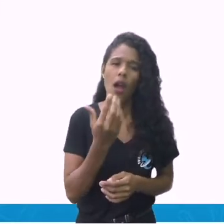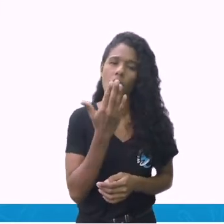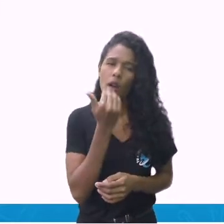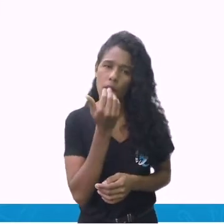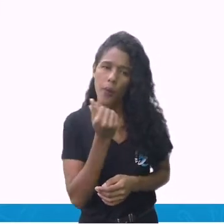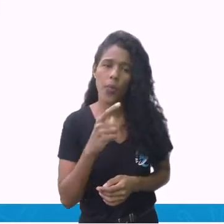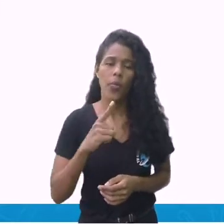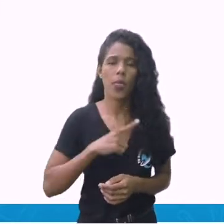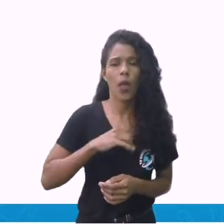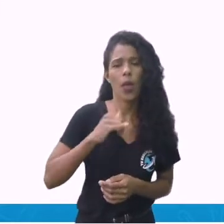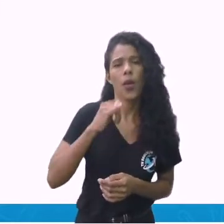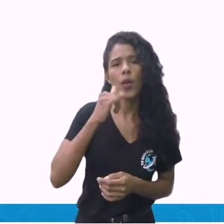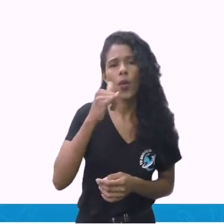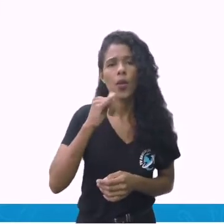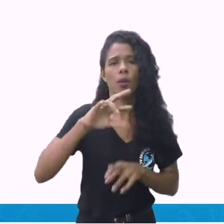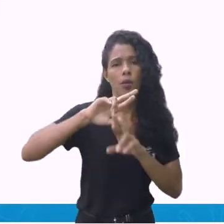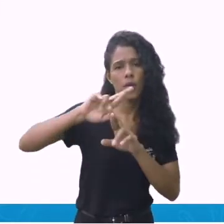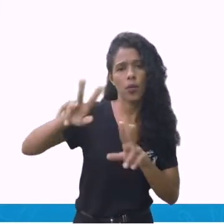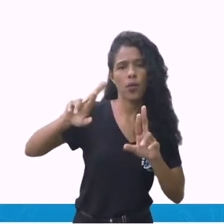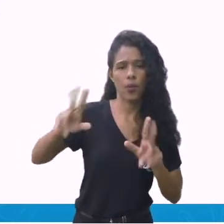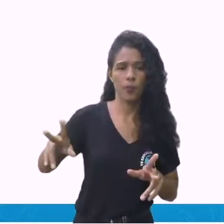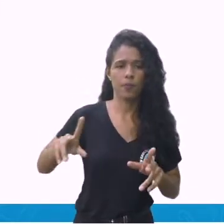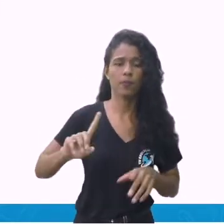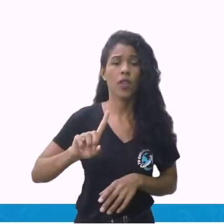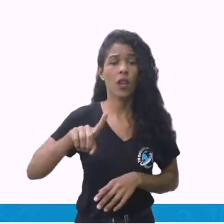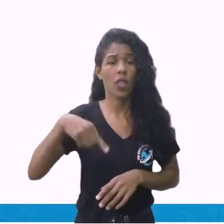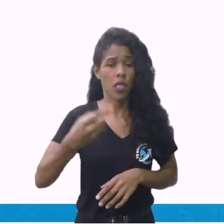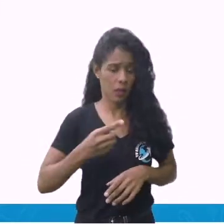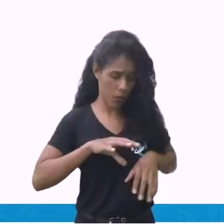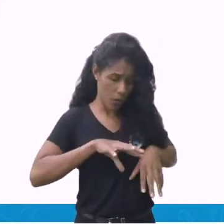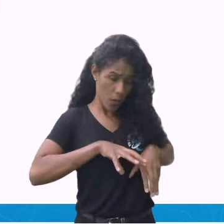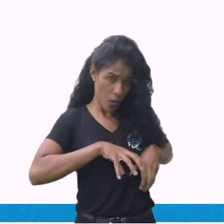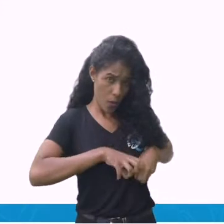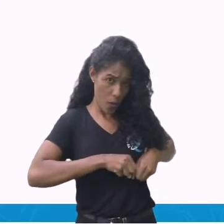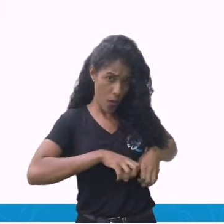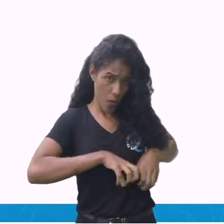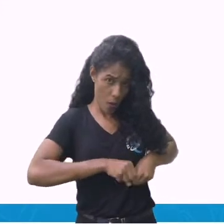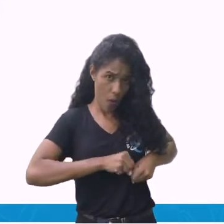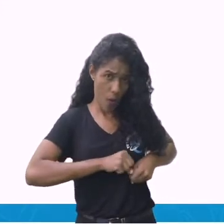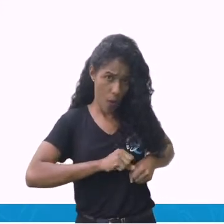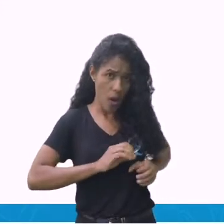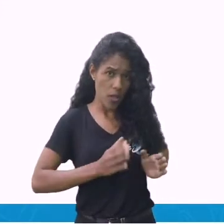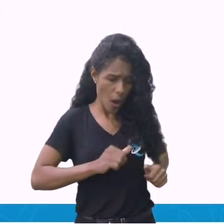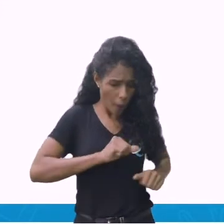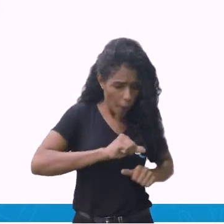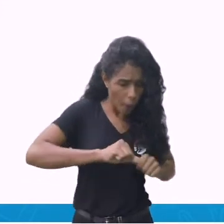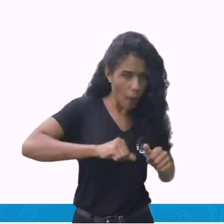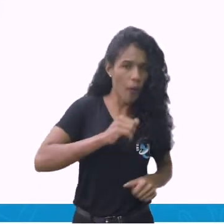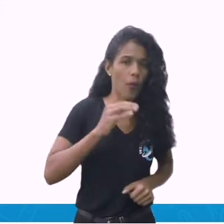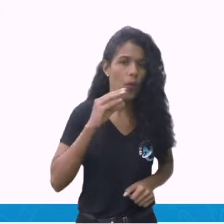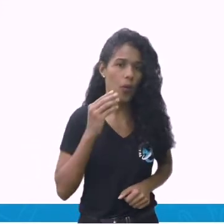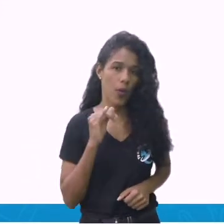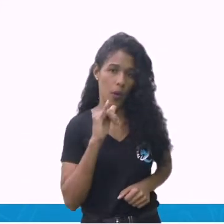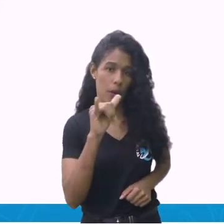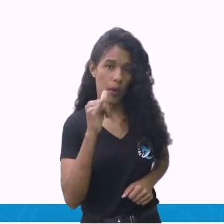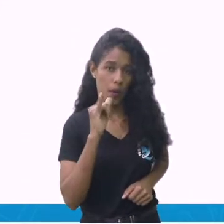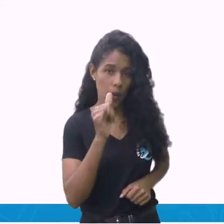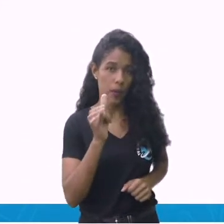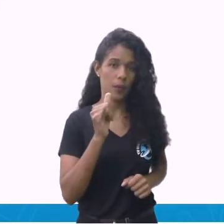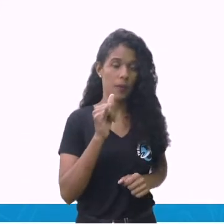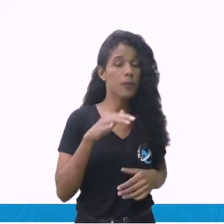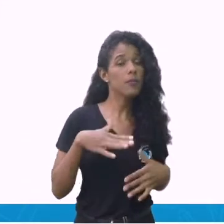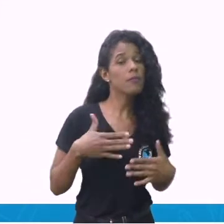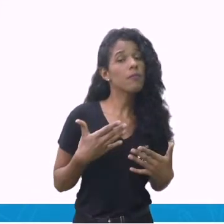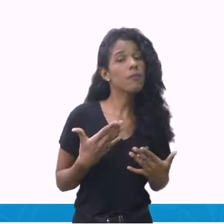em nutrientes, que é através da digestão do alimento, aí